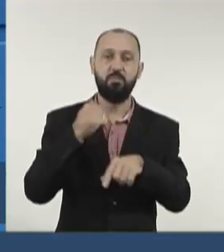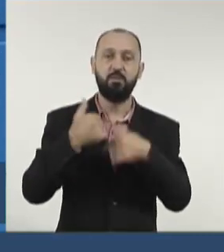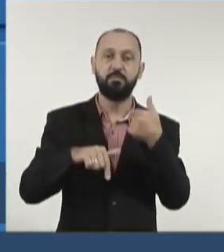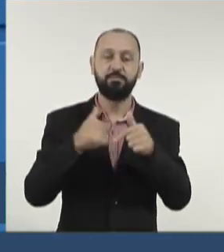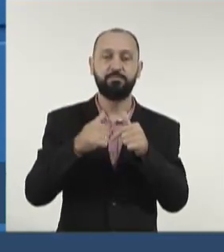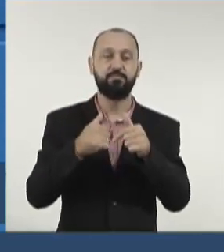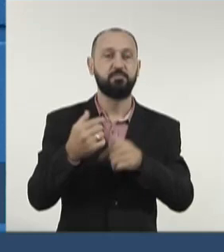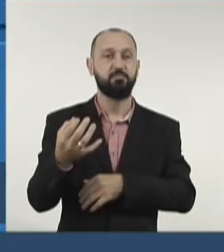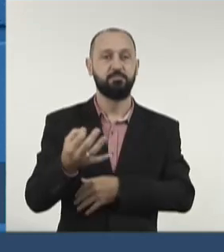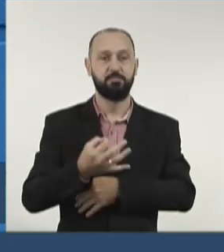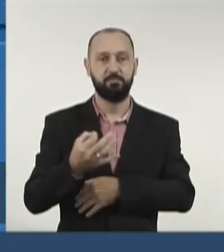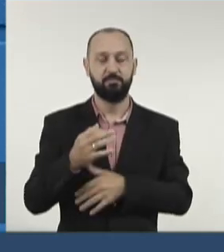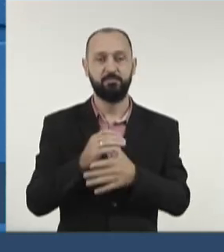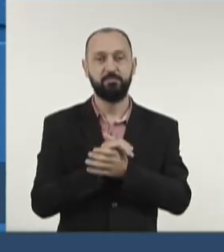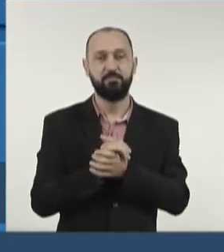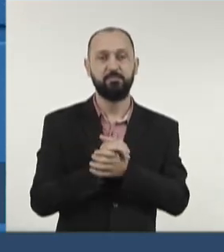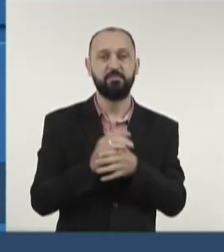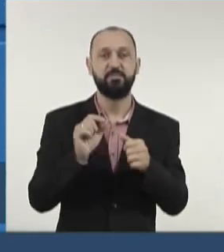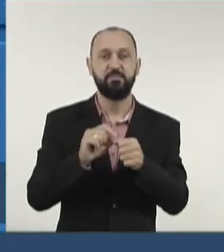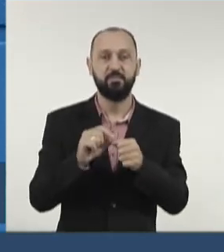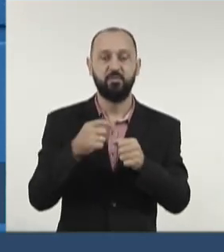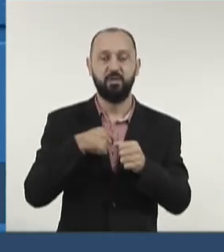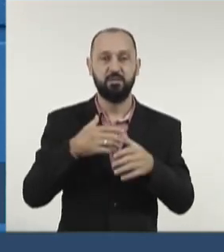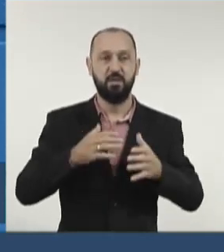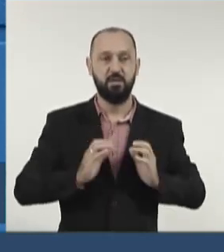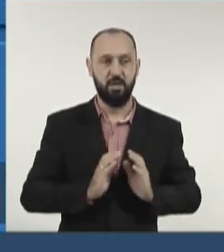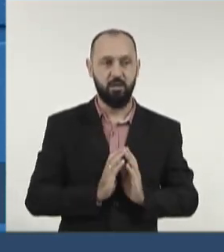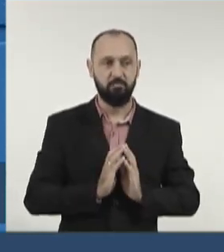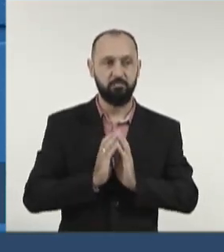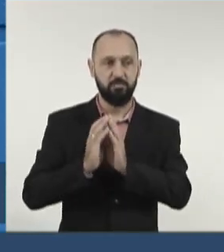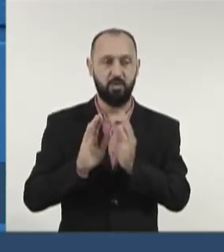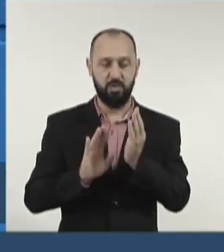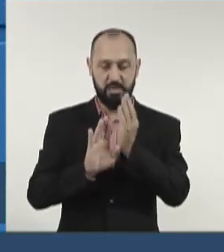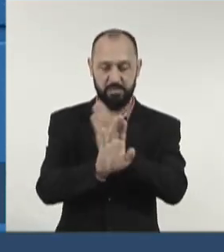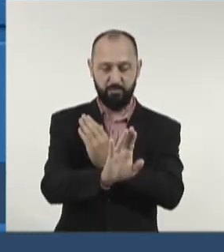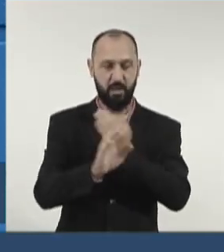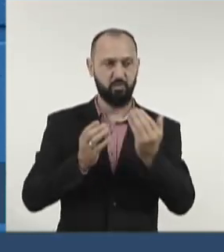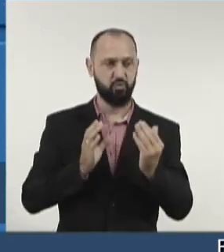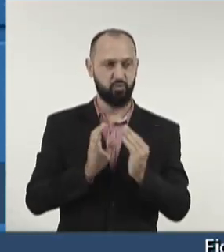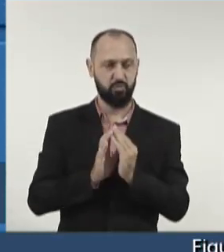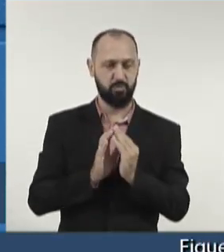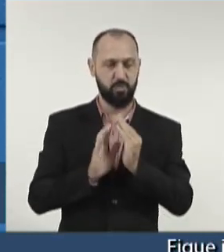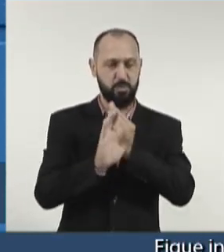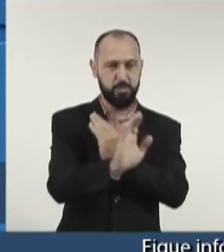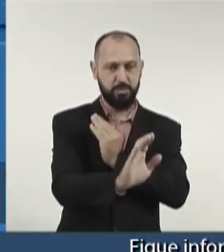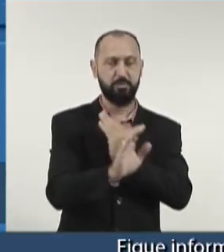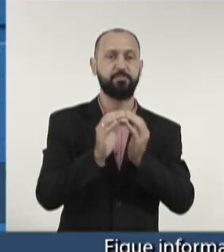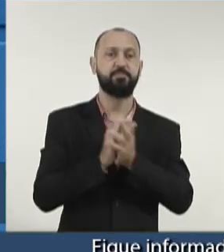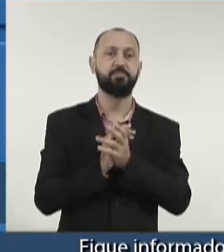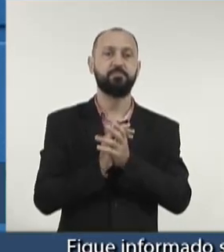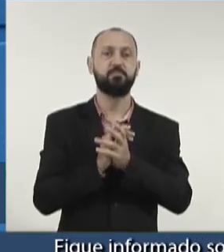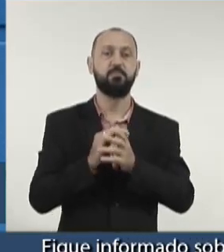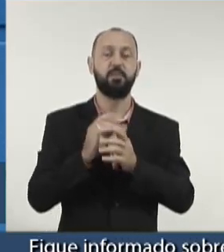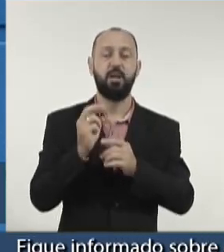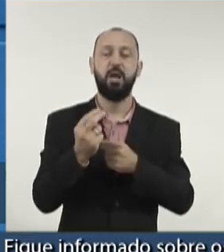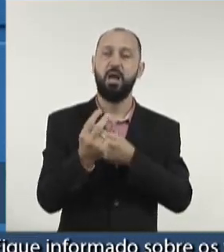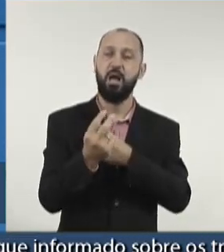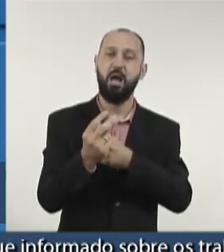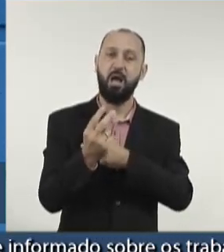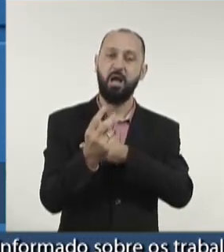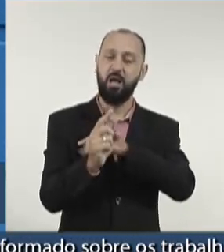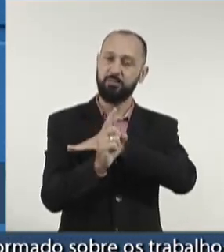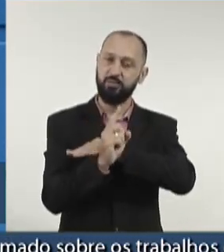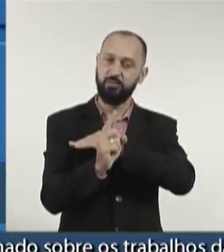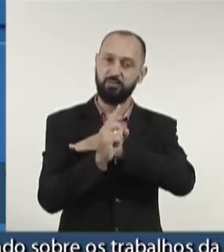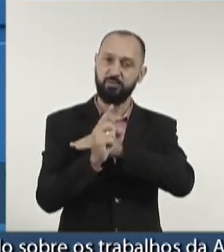trabalho de excelência, está fazendo até transplante, né? Transplante, atendimento oncológico, que é